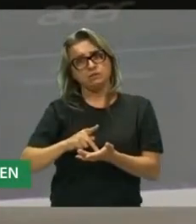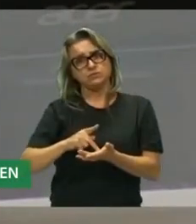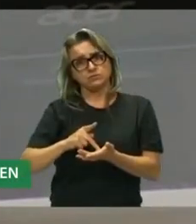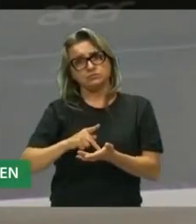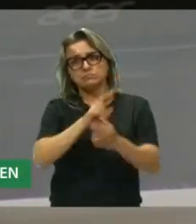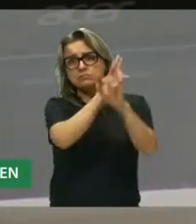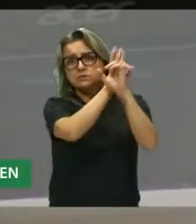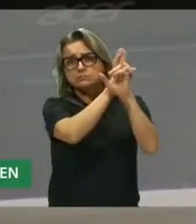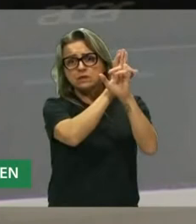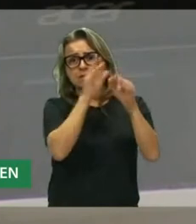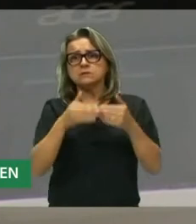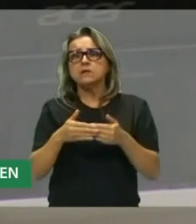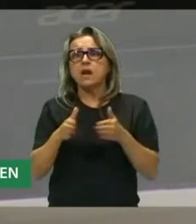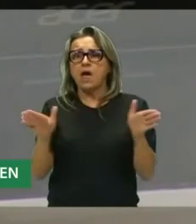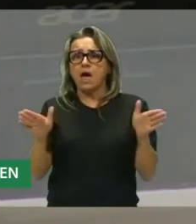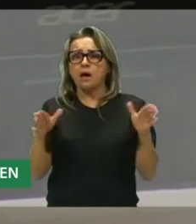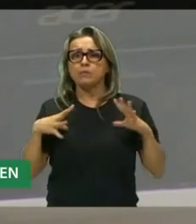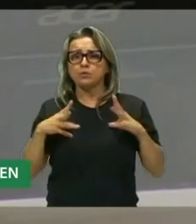oportunidades de discussão